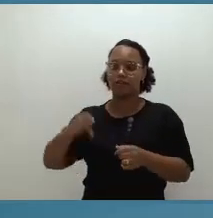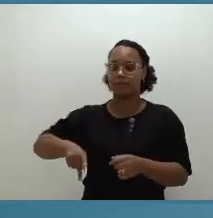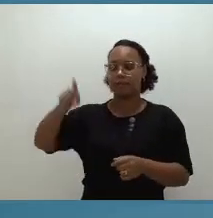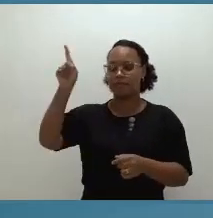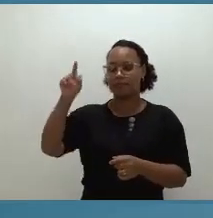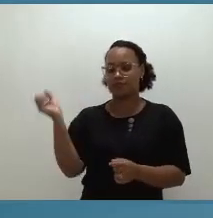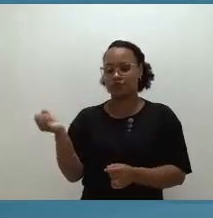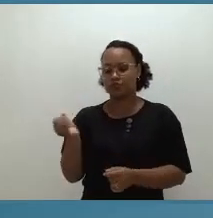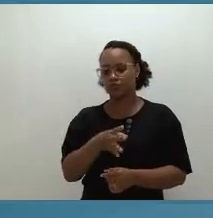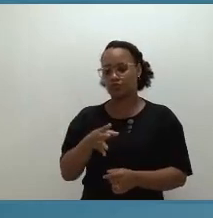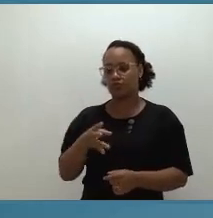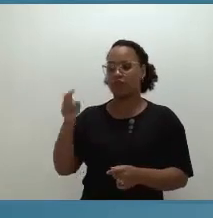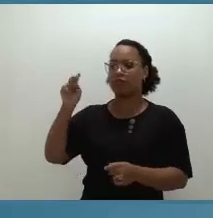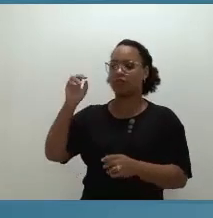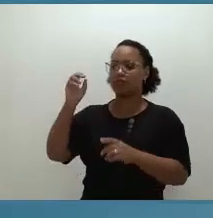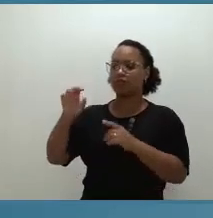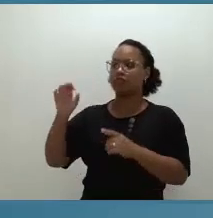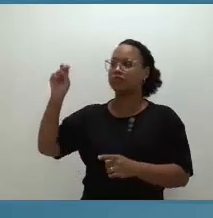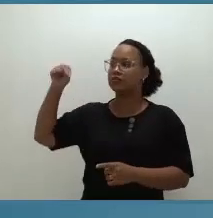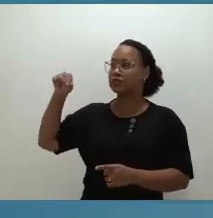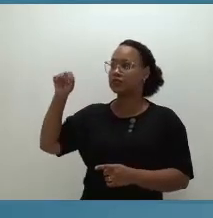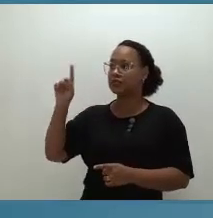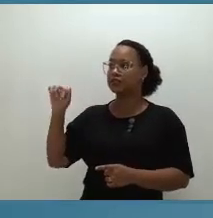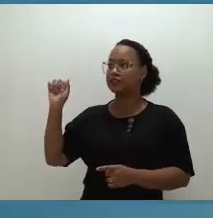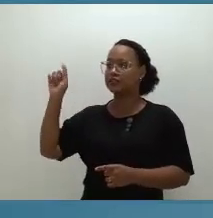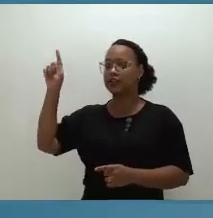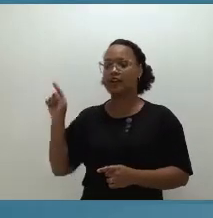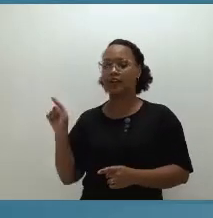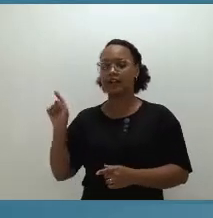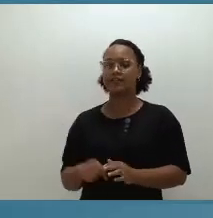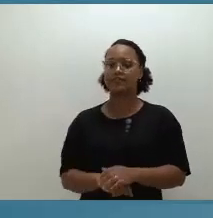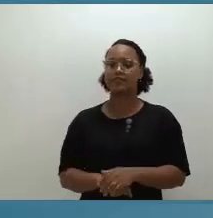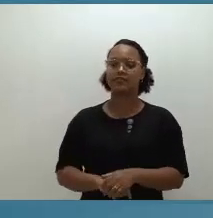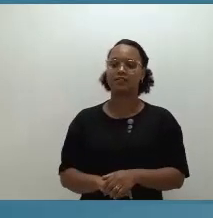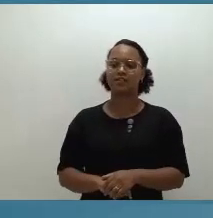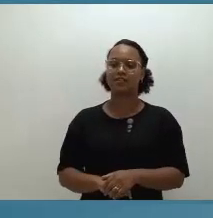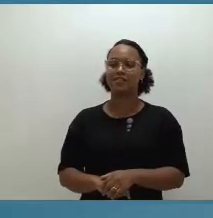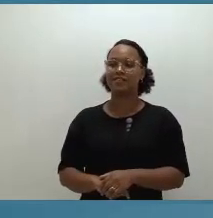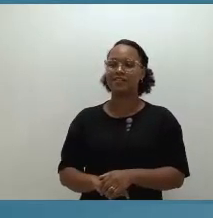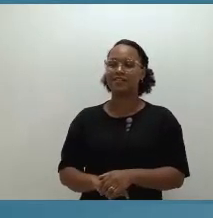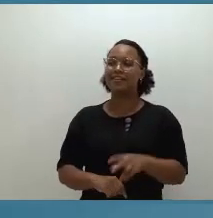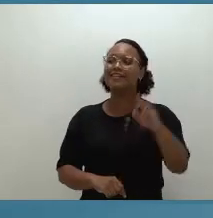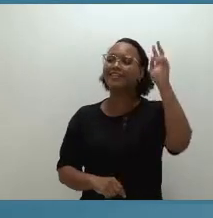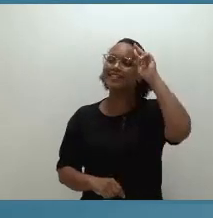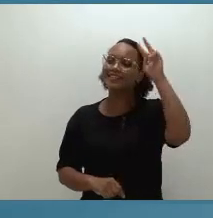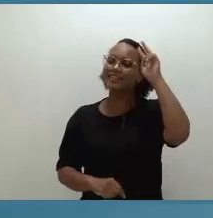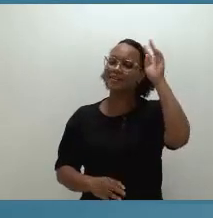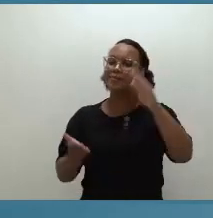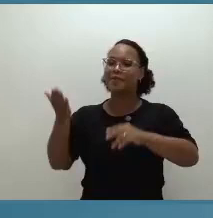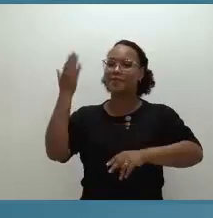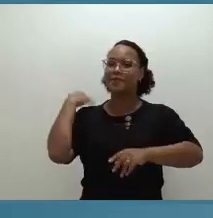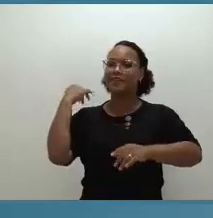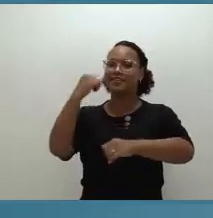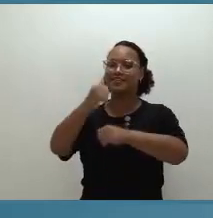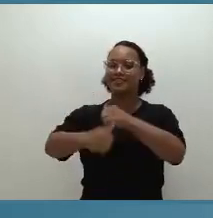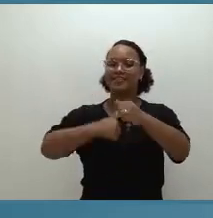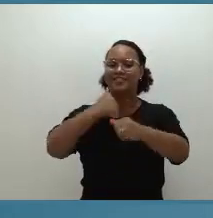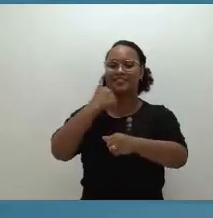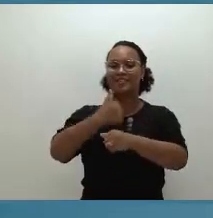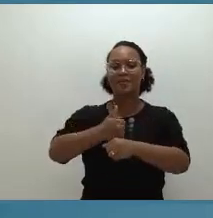minha colega, querida amiga Nazaré Gouveia. Vamos nos recordar 1993,